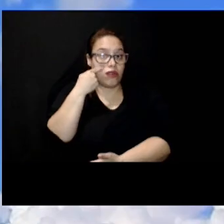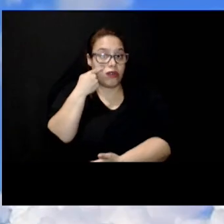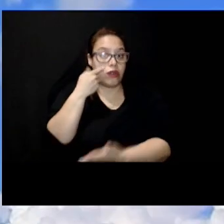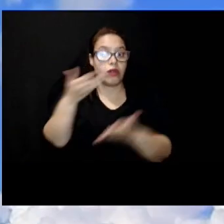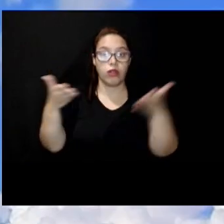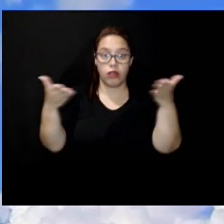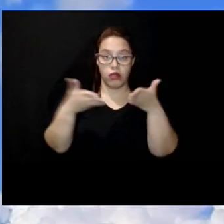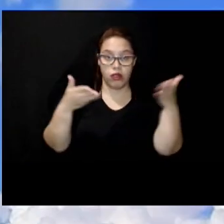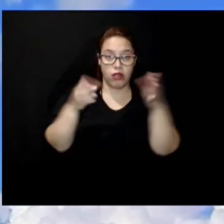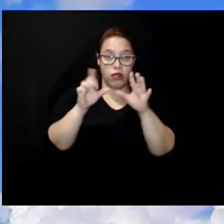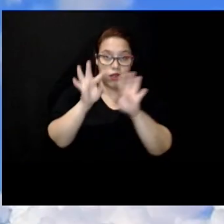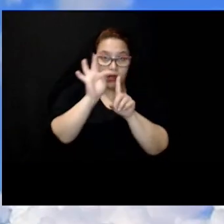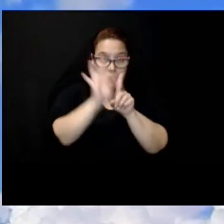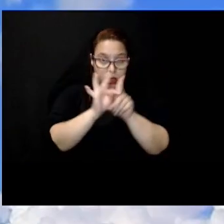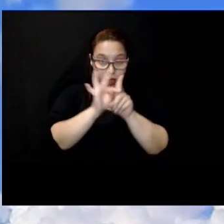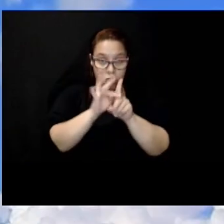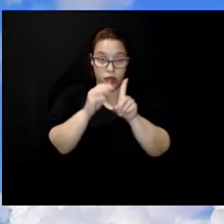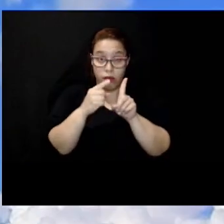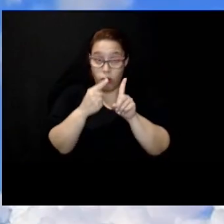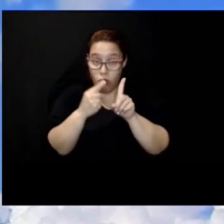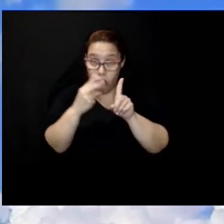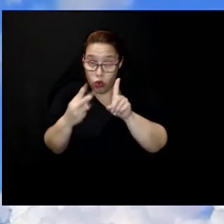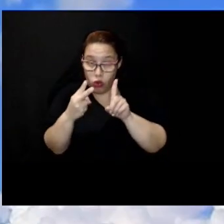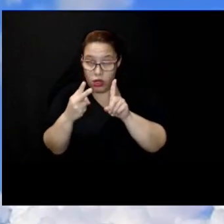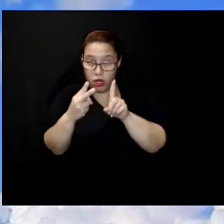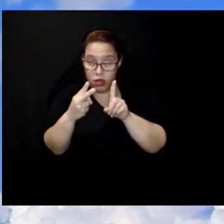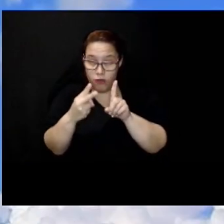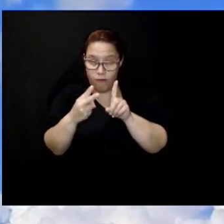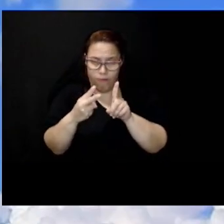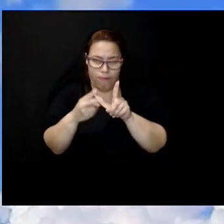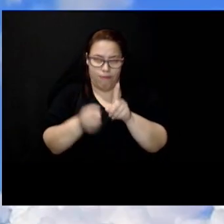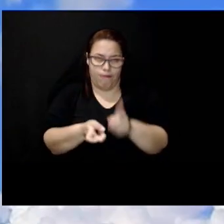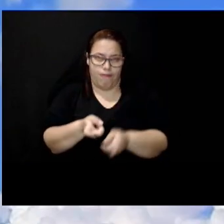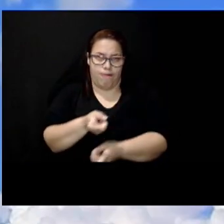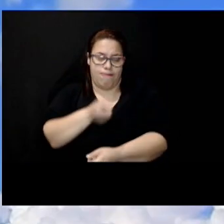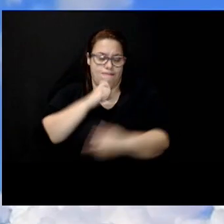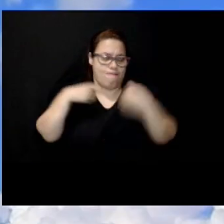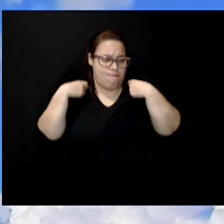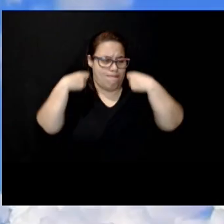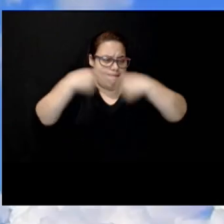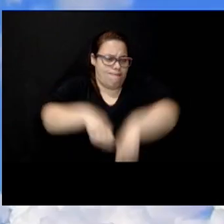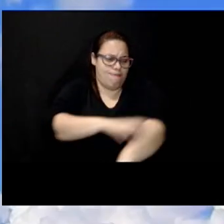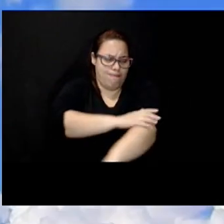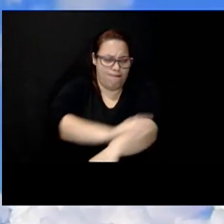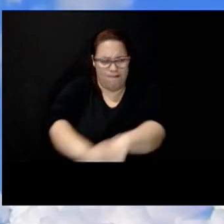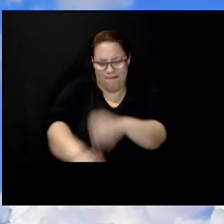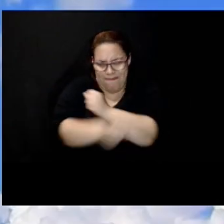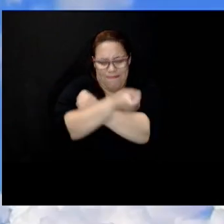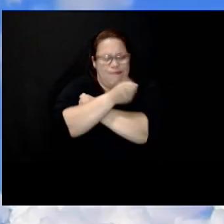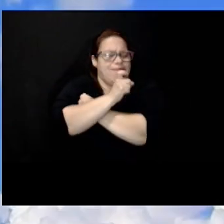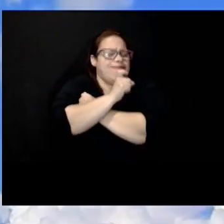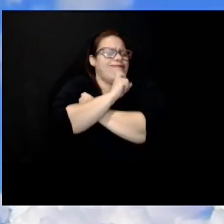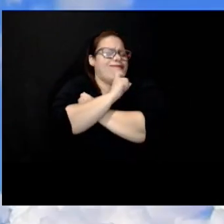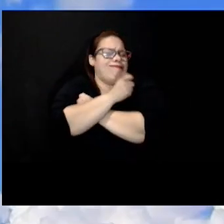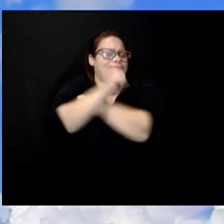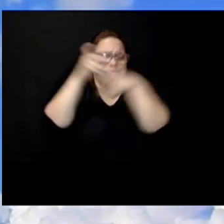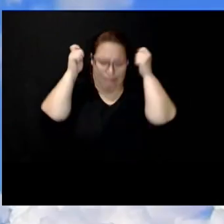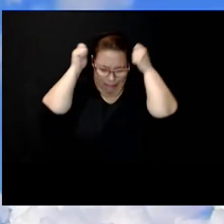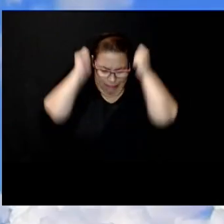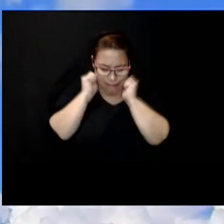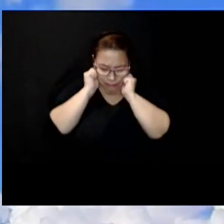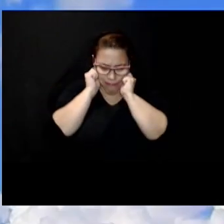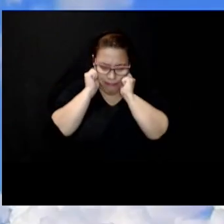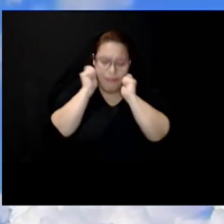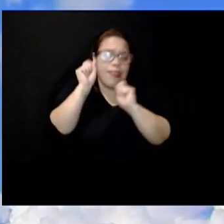foi de 12 graus. Tem gente que tá de jaqueta, todo encapotado, de touca, E aí, como é que tá